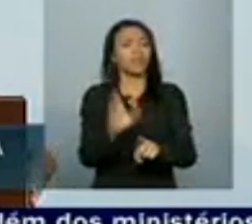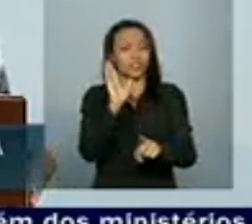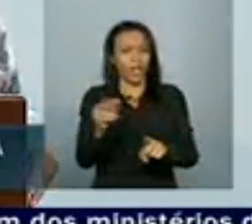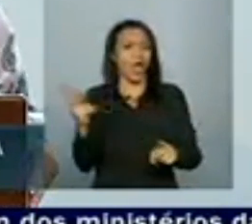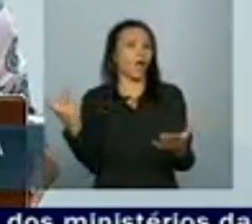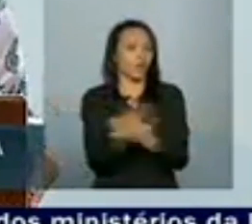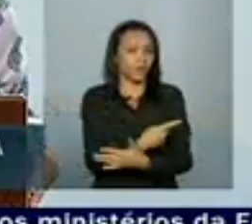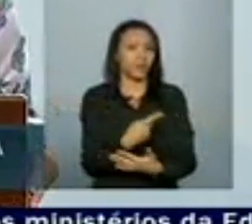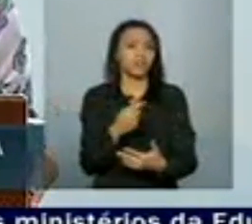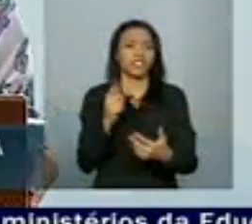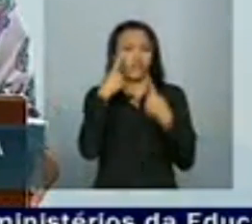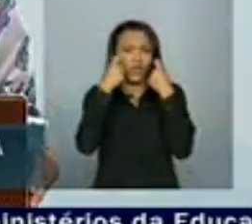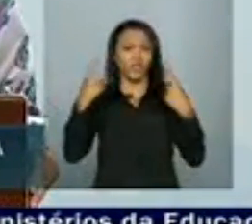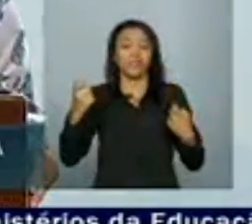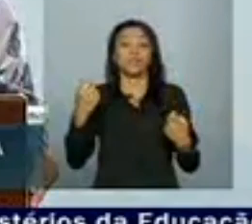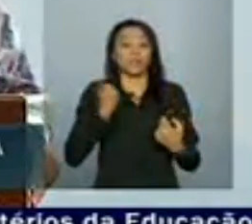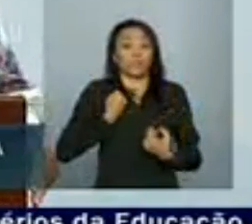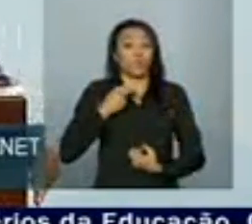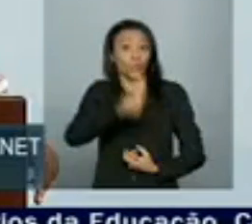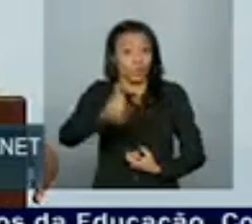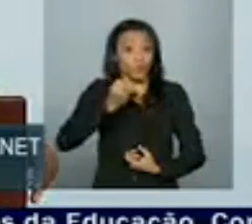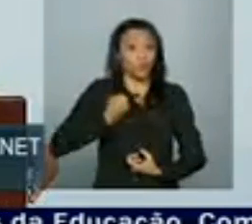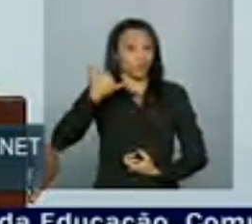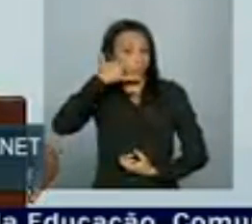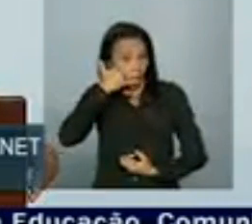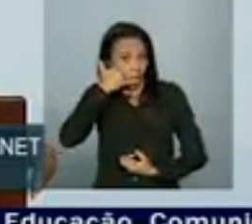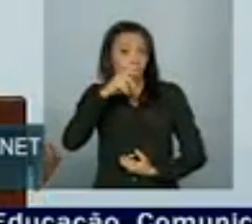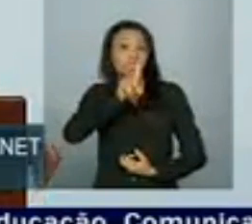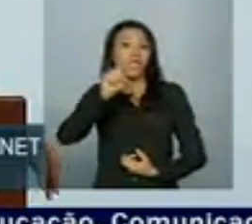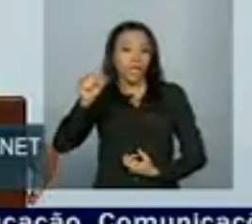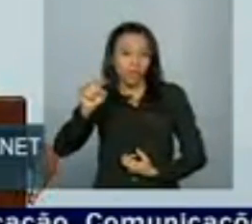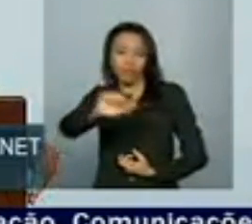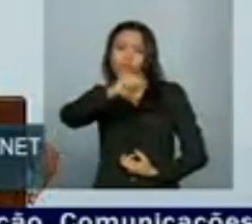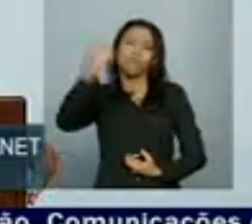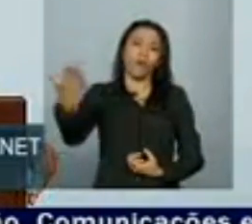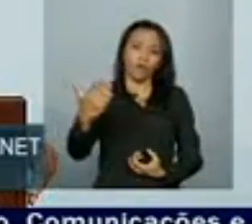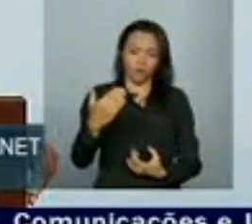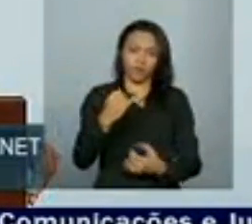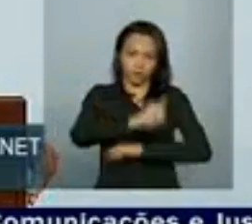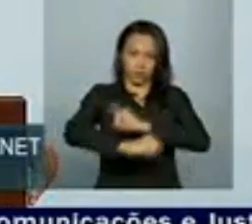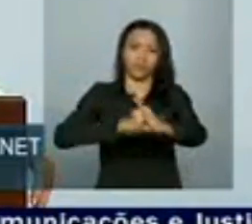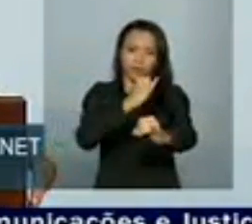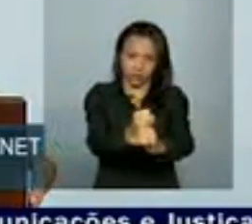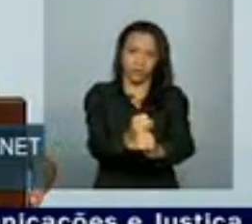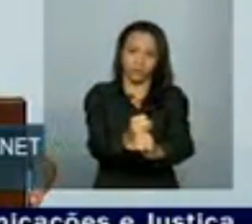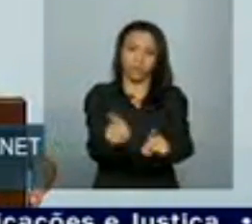Disque 100, que ocorrem no mundo offline, no mundo cotidiano real.